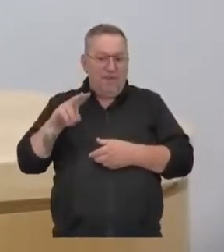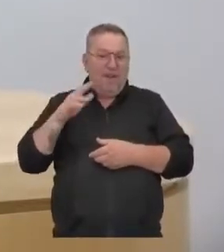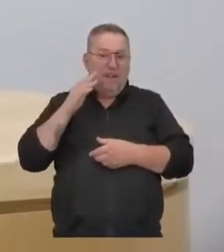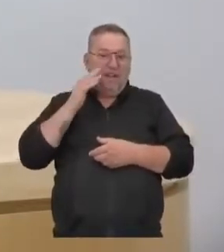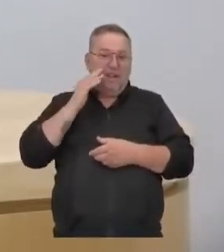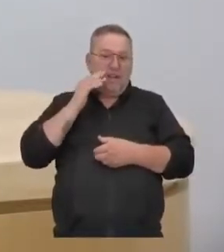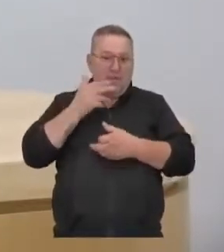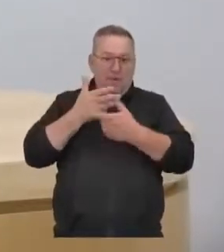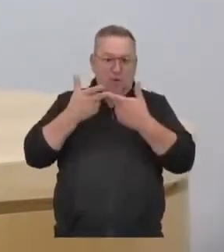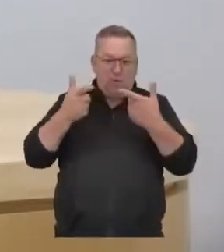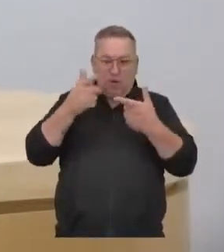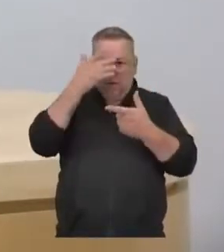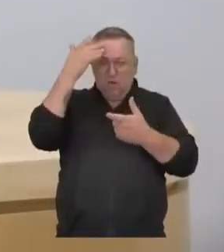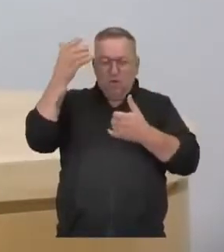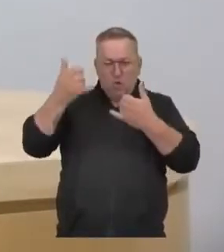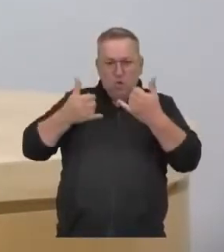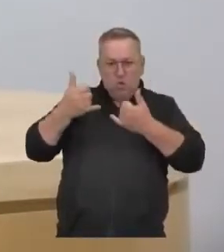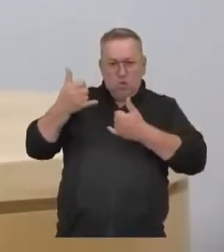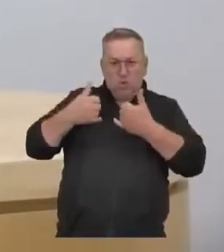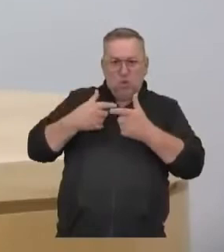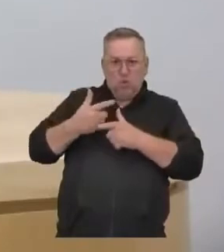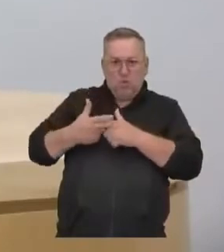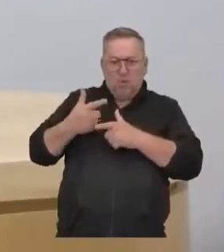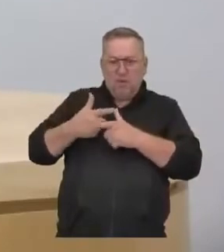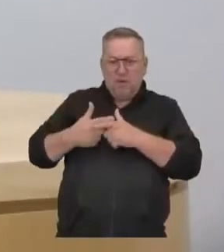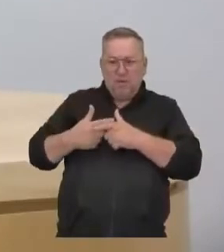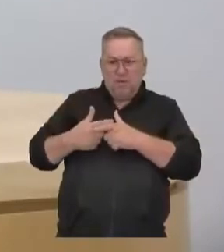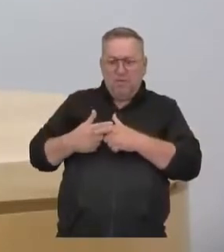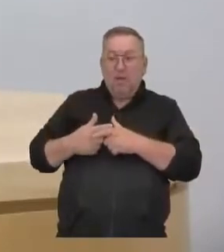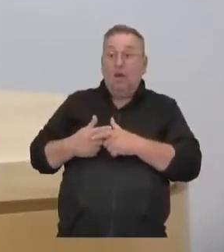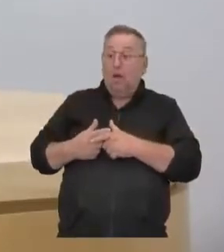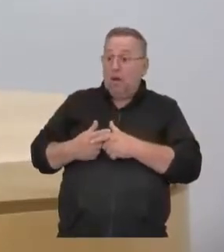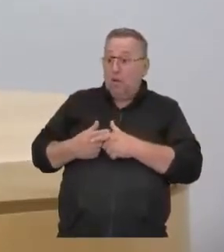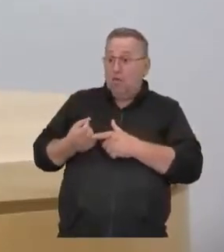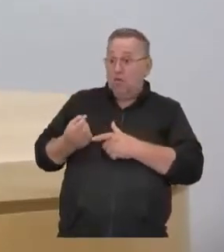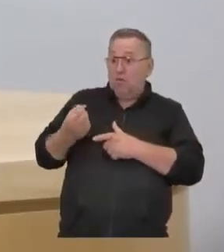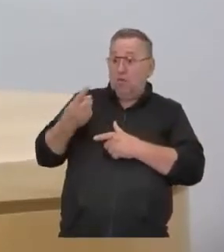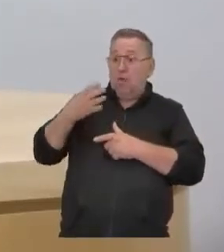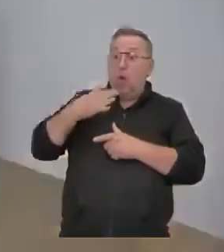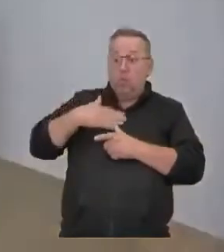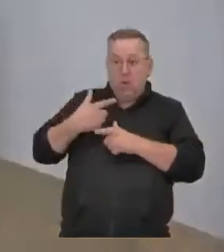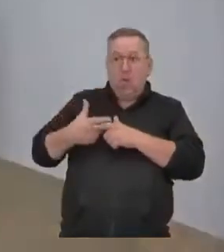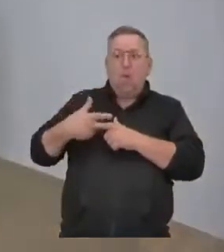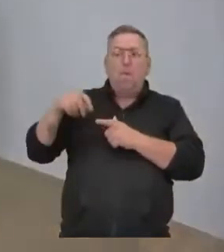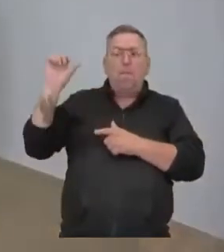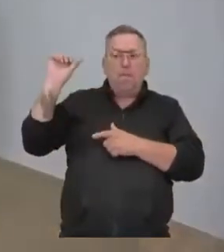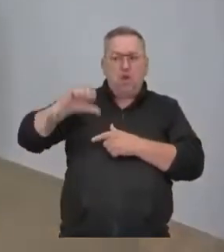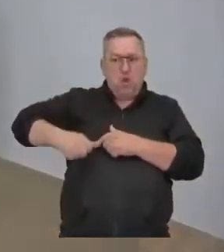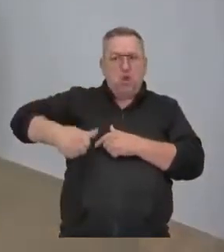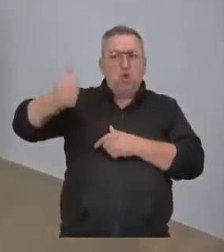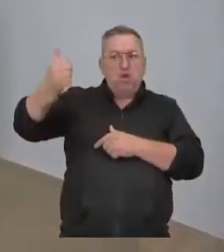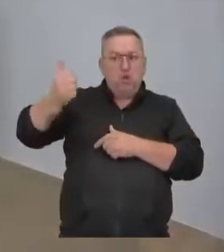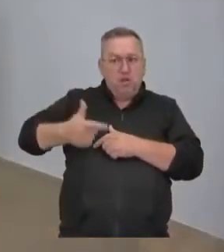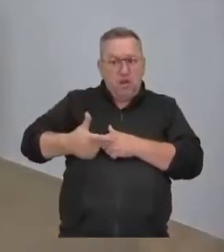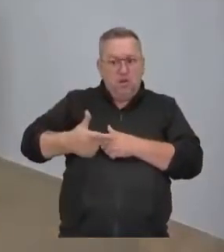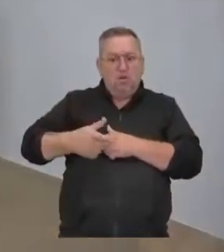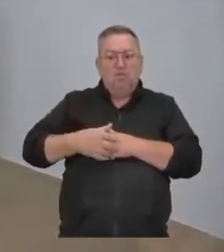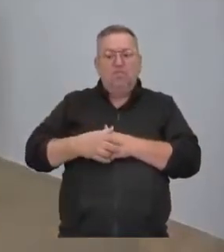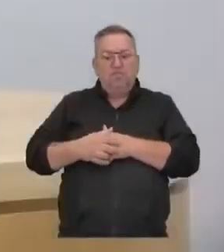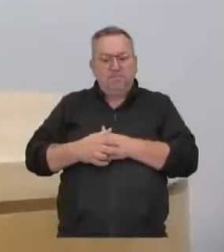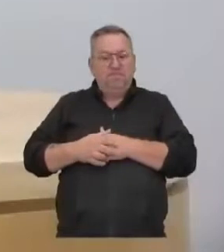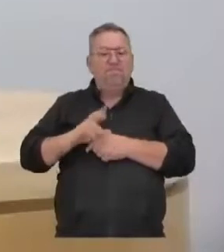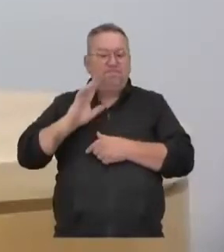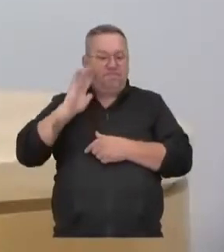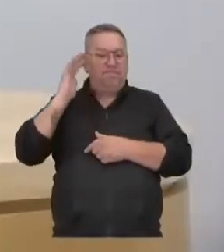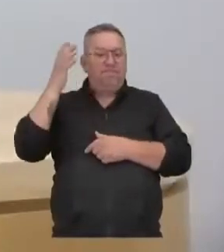a pessoa vem te contar um problema, aí você fala, ai, mas o meu é pior. Aí você conta o seu mesmo. E o dela ficou para trás, coitada. Assim, mas acontece isso sim.